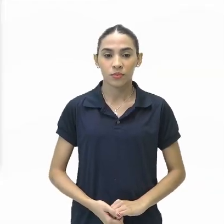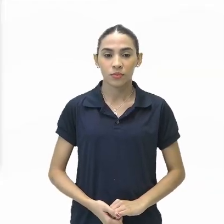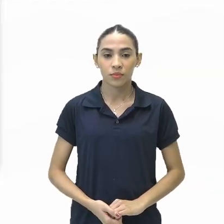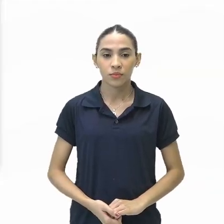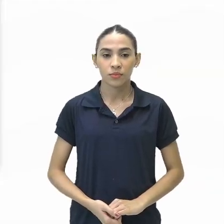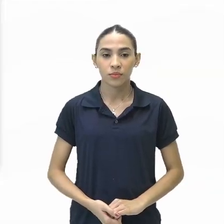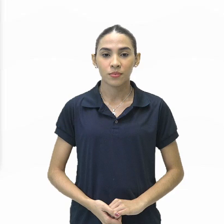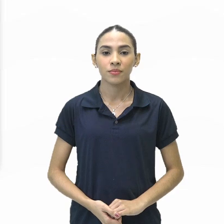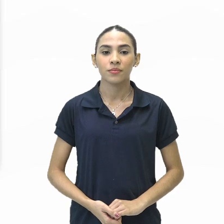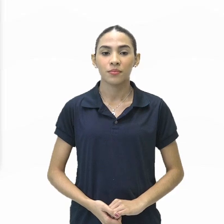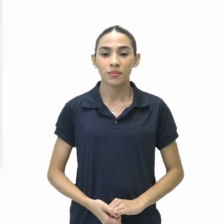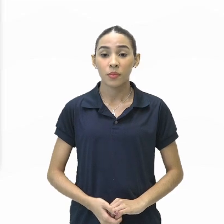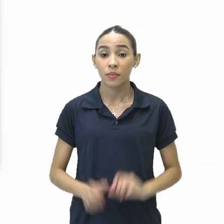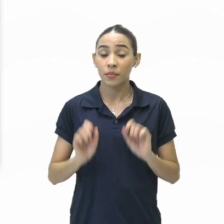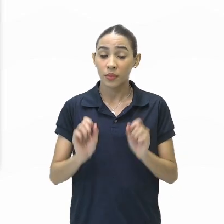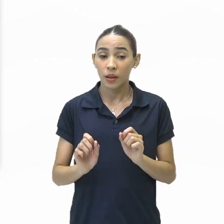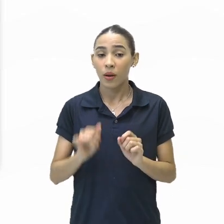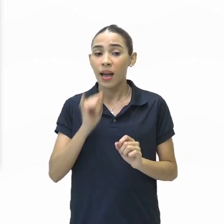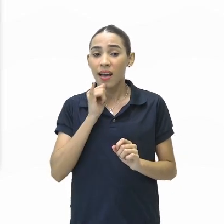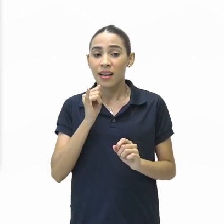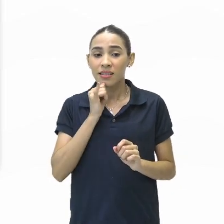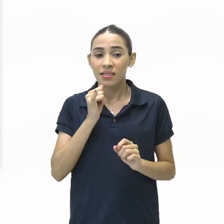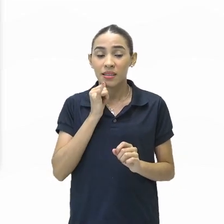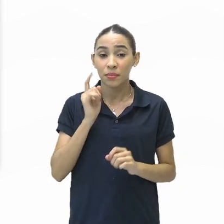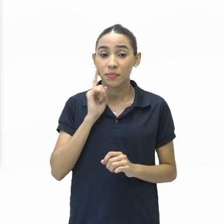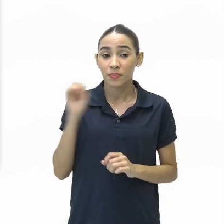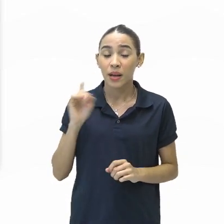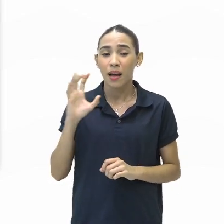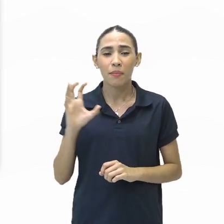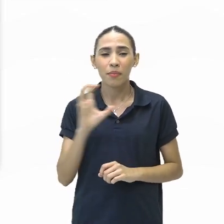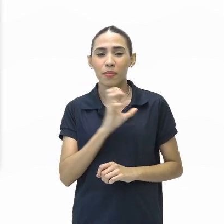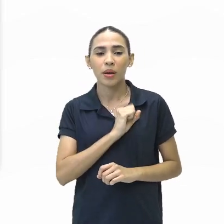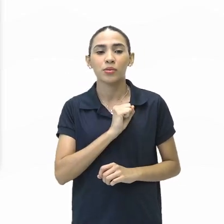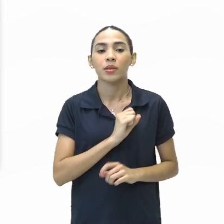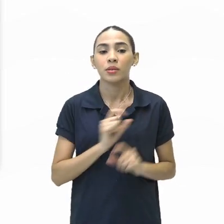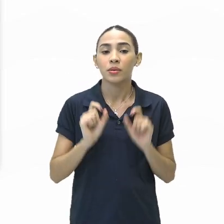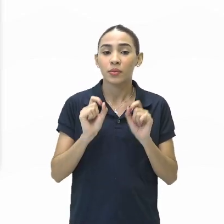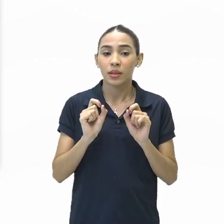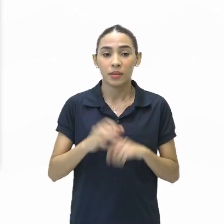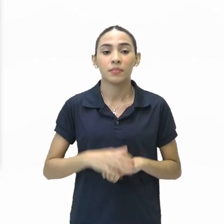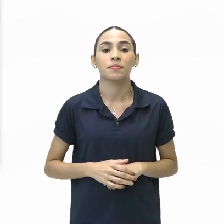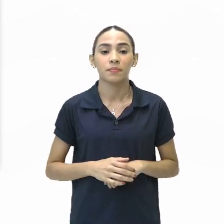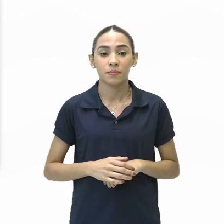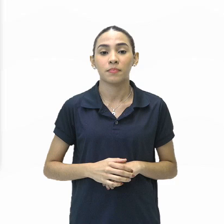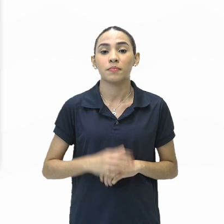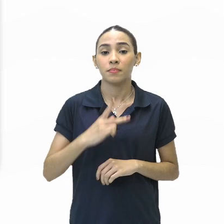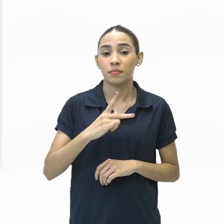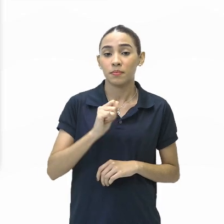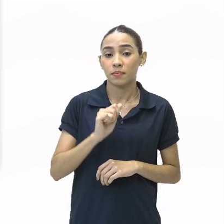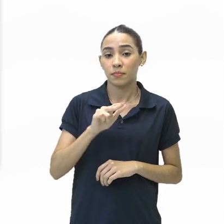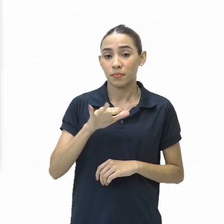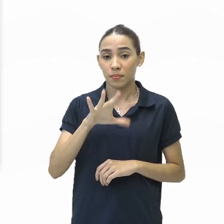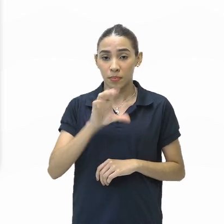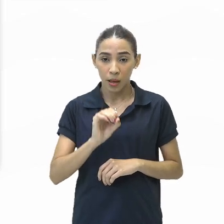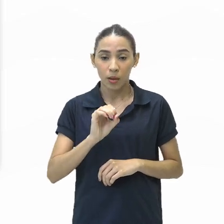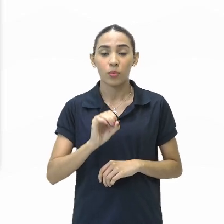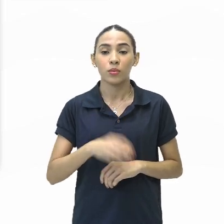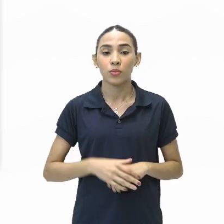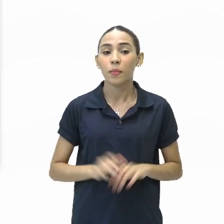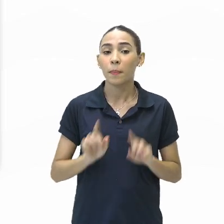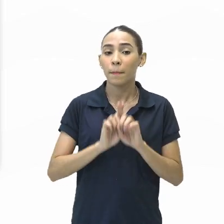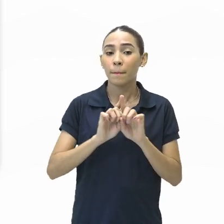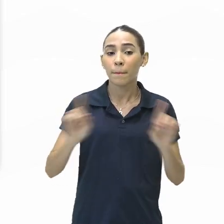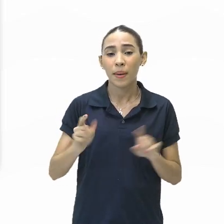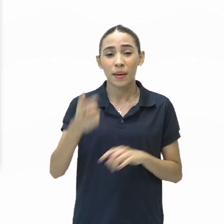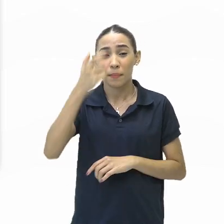meio dessa, quando ela vai para a prostituição, ela apaixona-se por quem? Por Paulo, tá? Por Paulo,